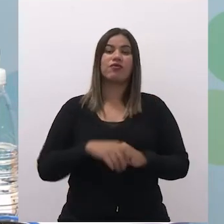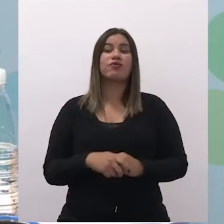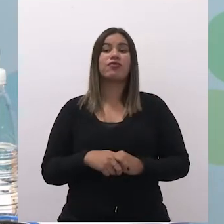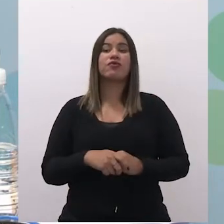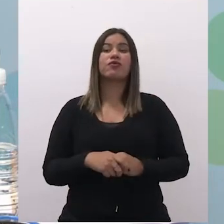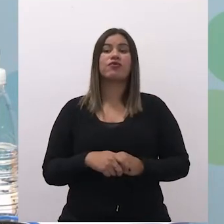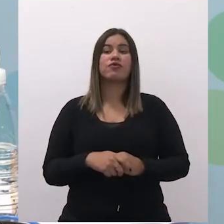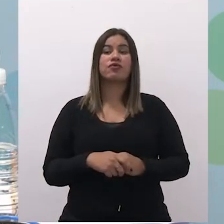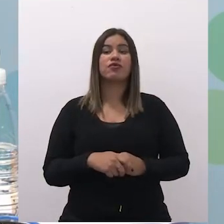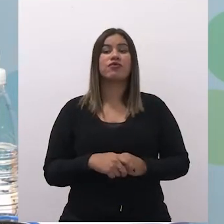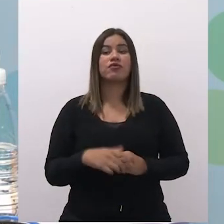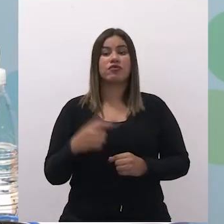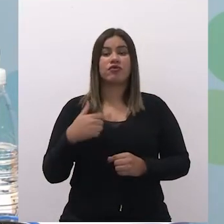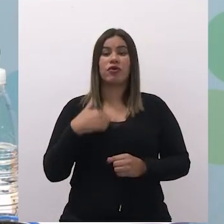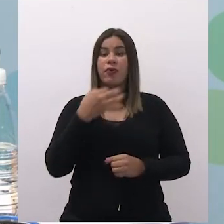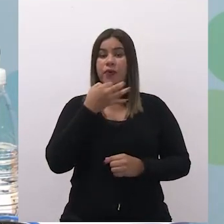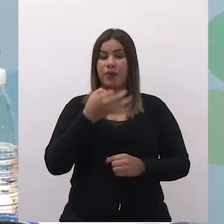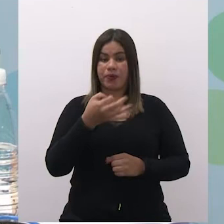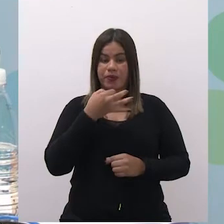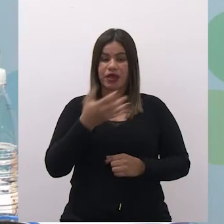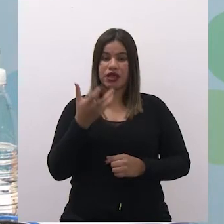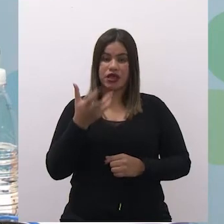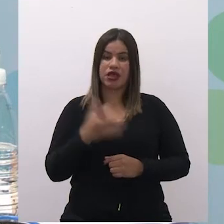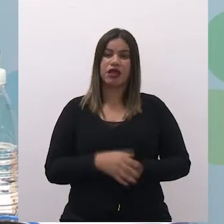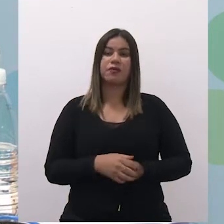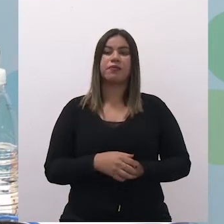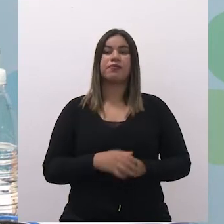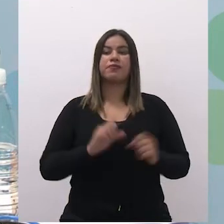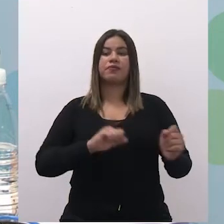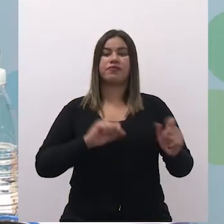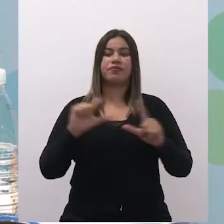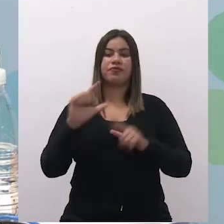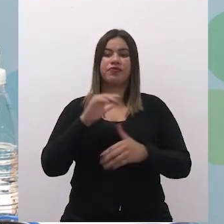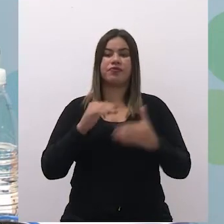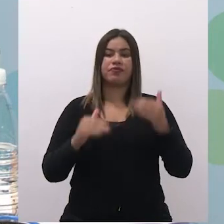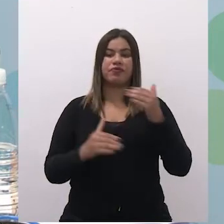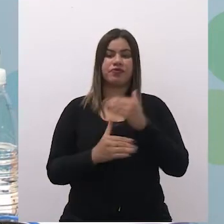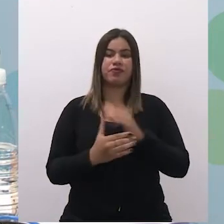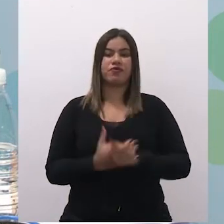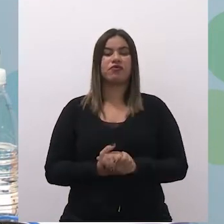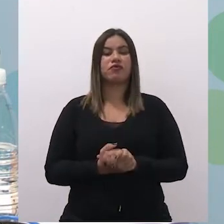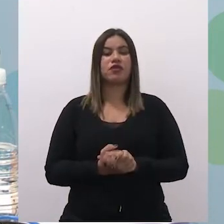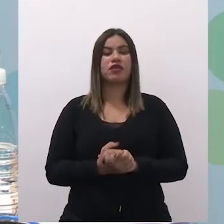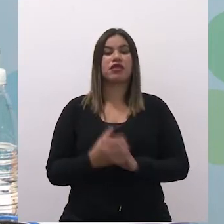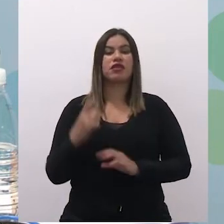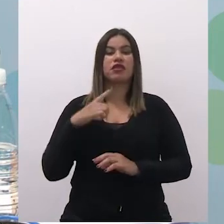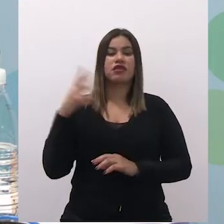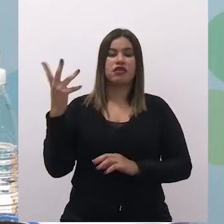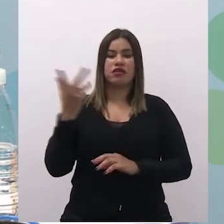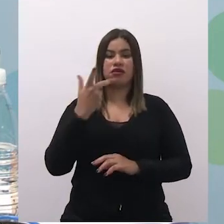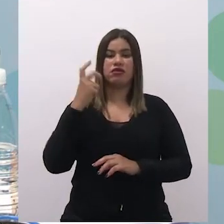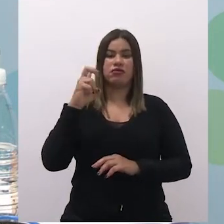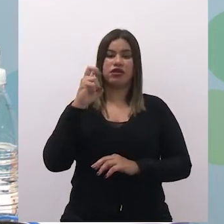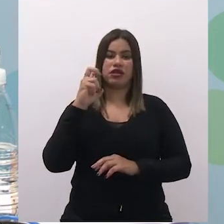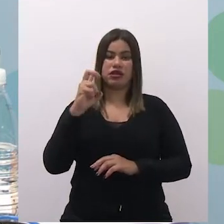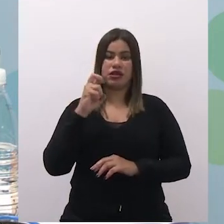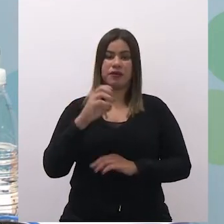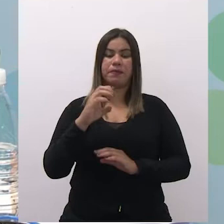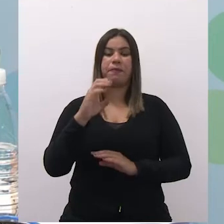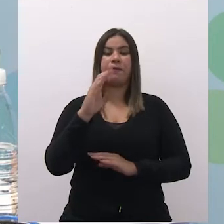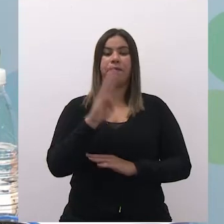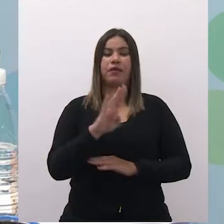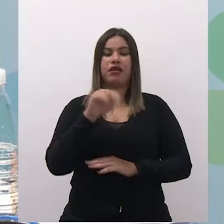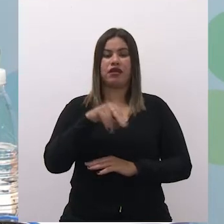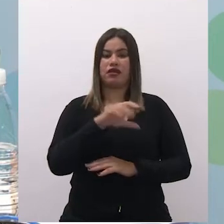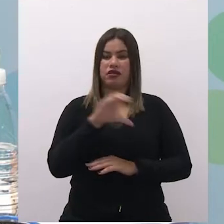de fazer alguns comentários. No próximo slide, nós temos aqui a competência 5 da BNCC,